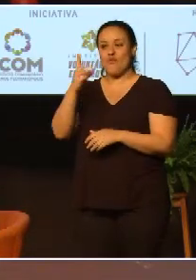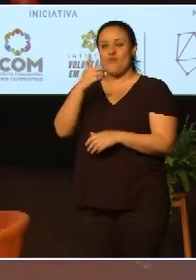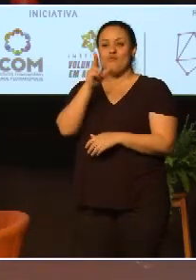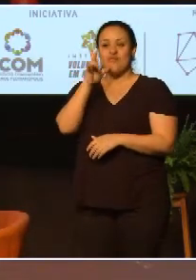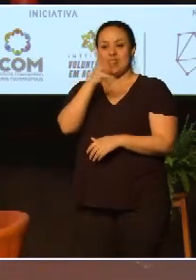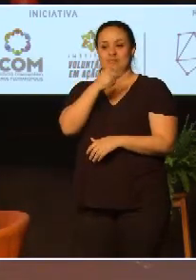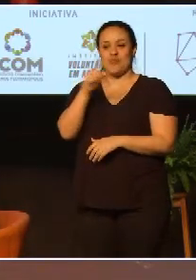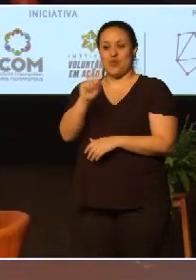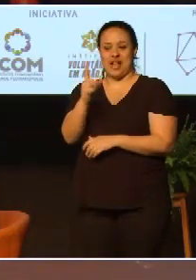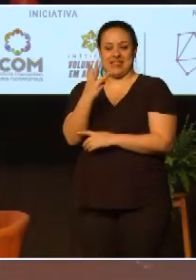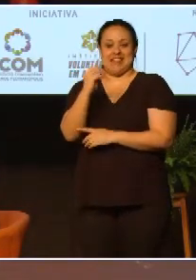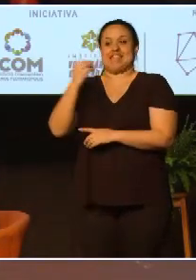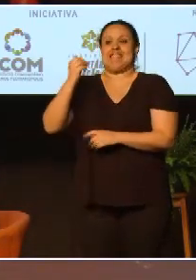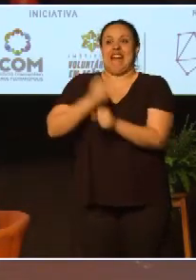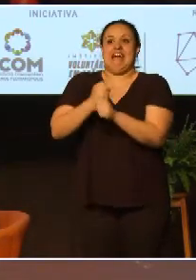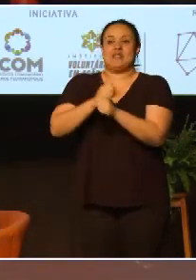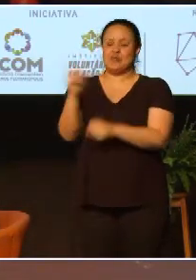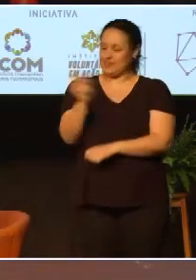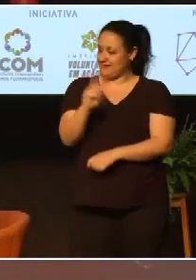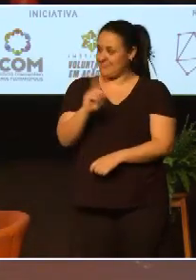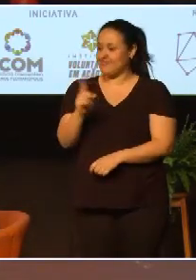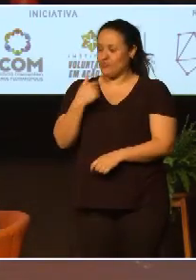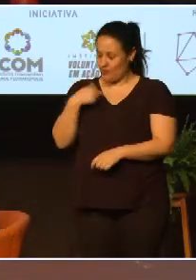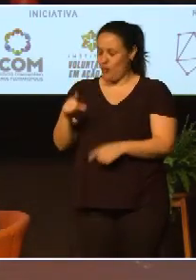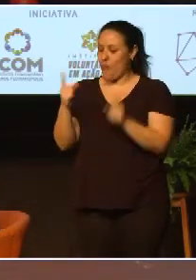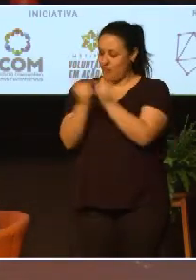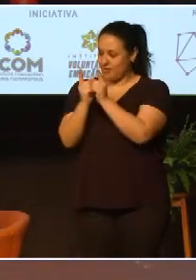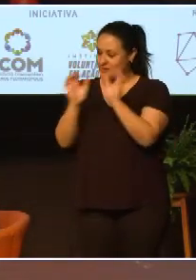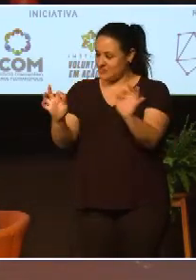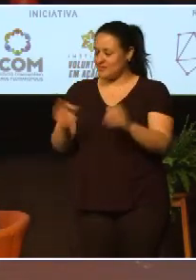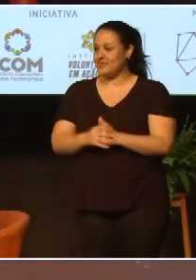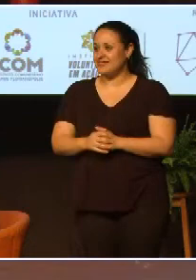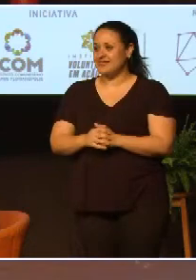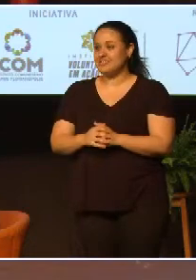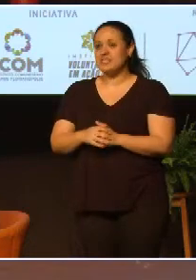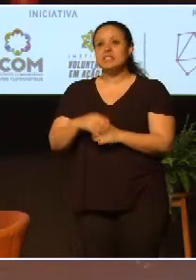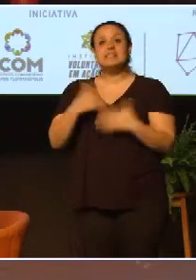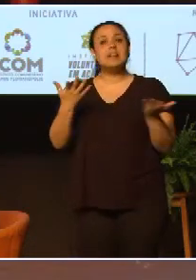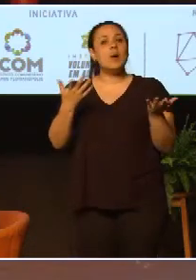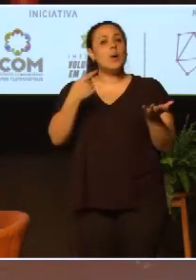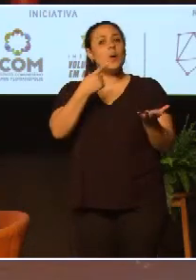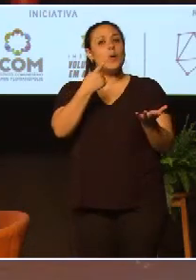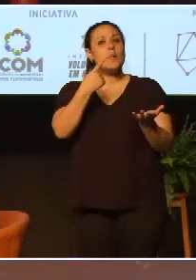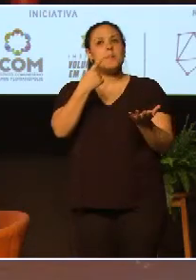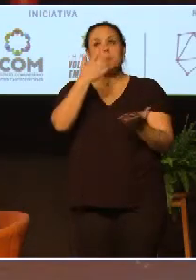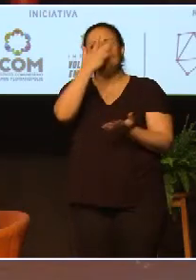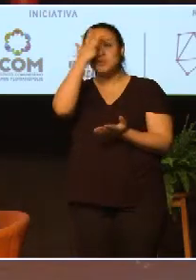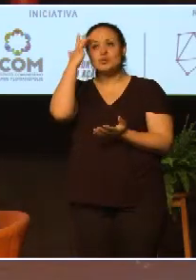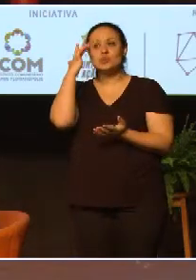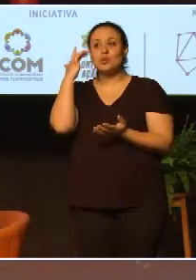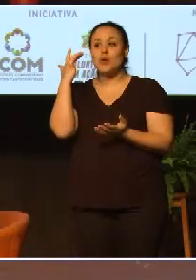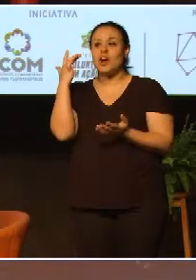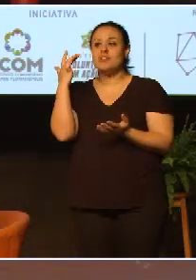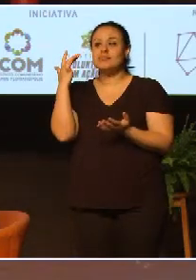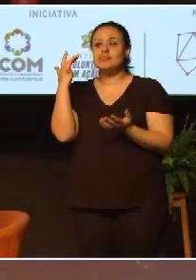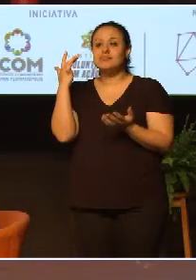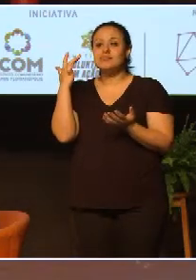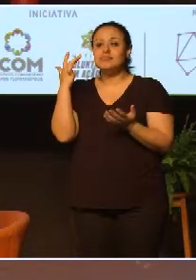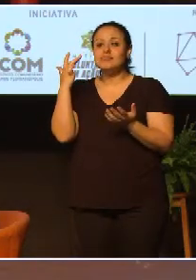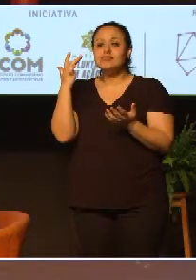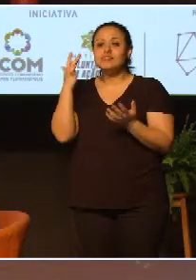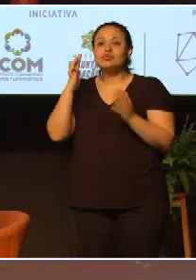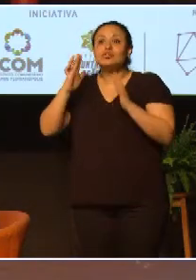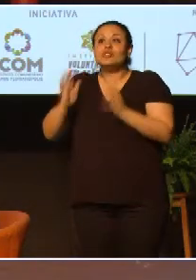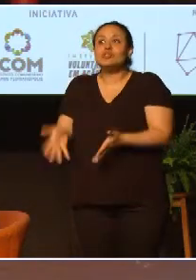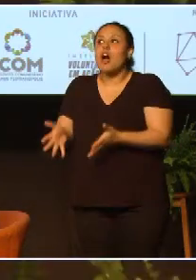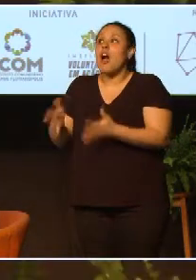ação. O meu não dá para virar... Peraí, uma pessoa que já passou pelo planeta Terra em qualquer momento da nossa existência. Eu tenho um sonho,